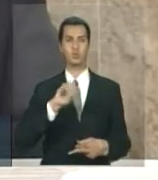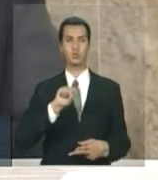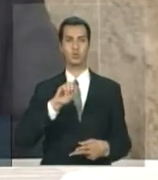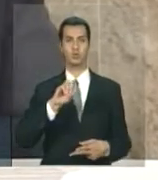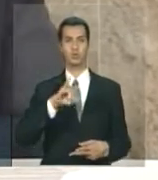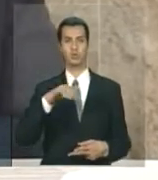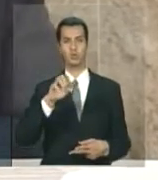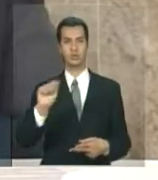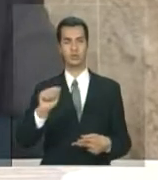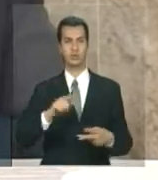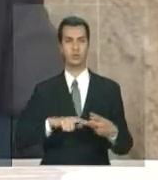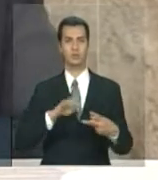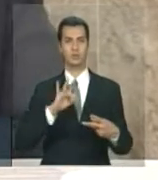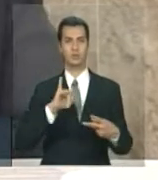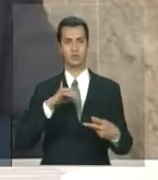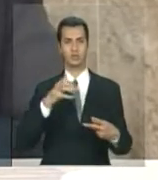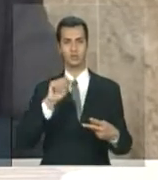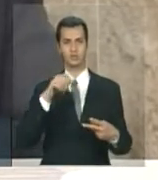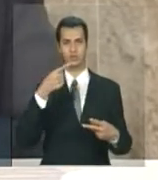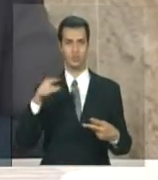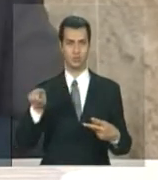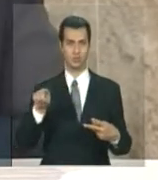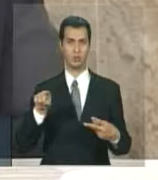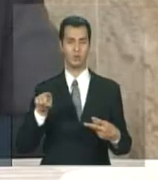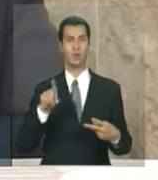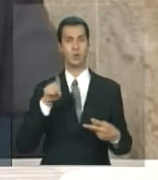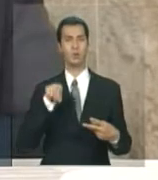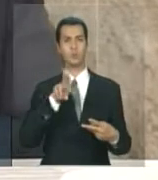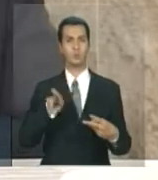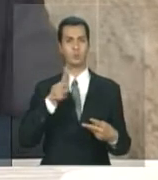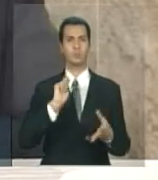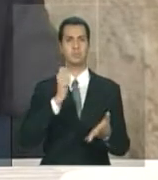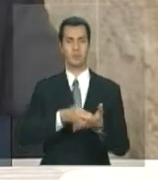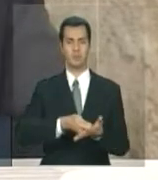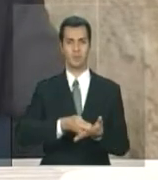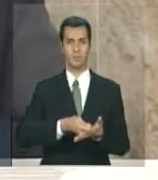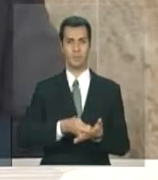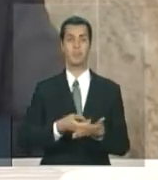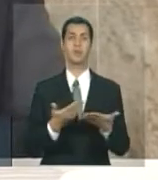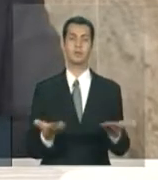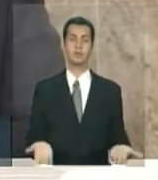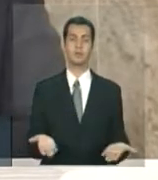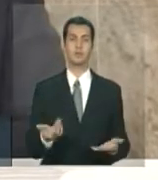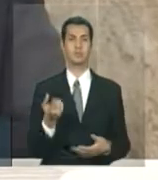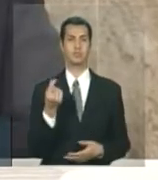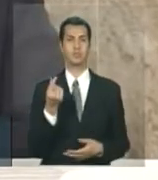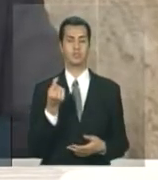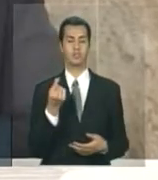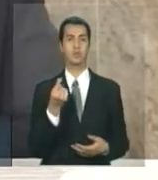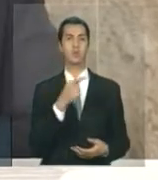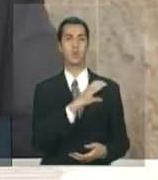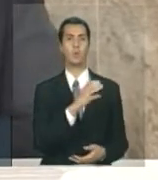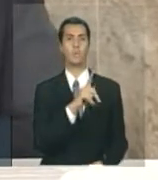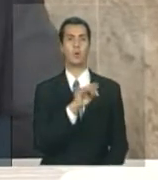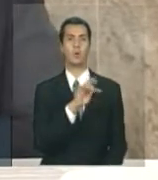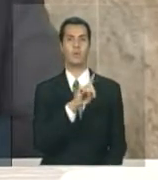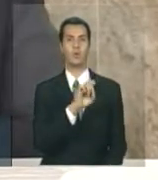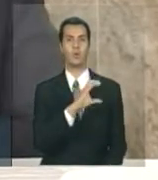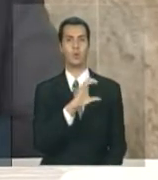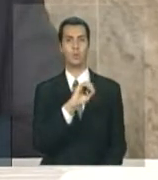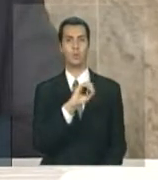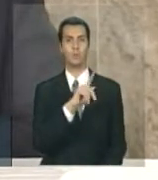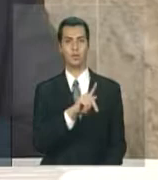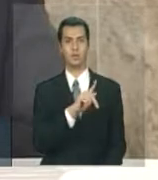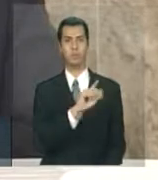feijão seria utilizada para pagar os insumos. Os recursos serão remanejados do PRODECOP. O crédito